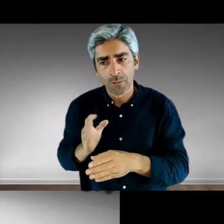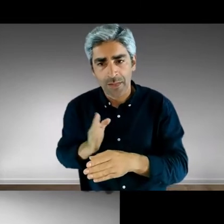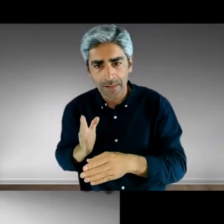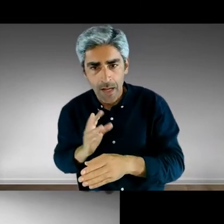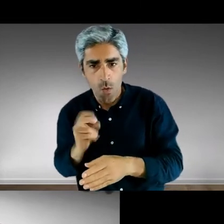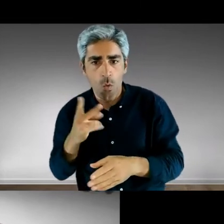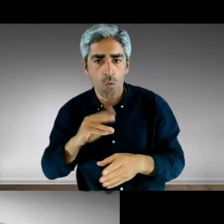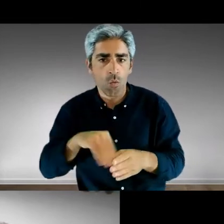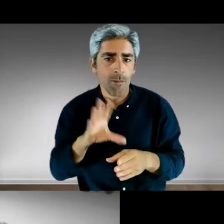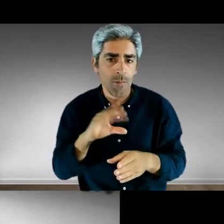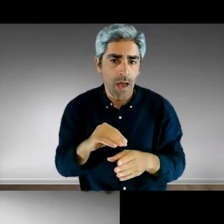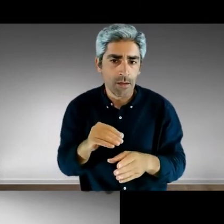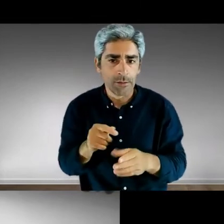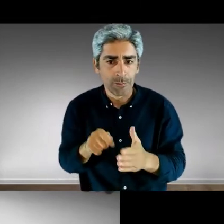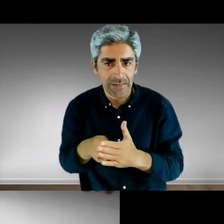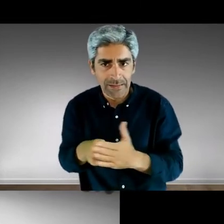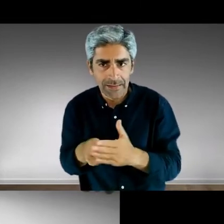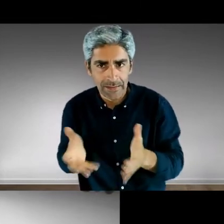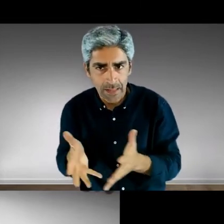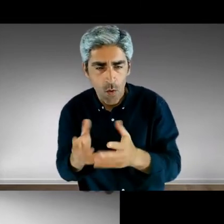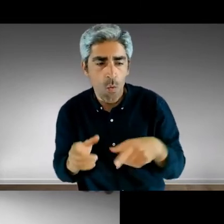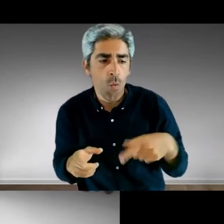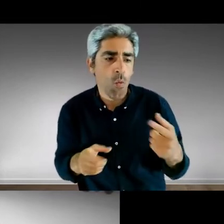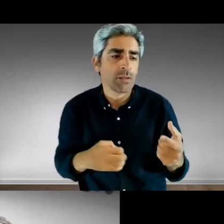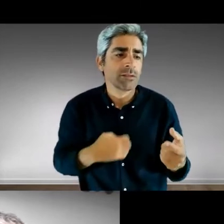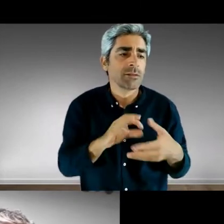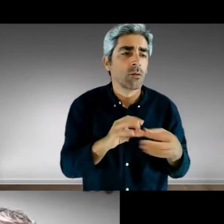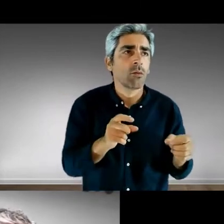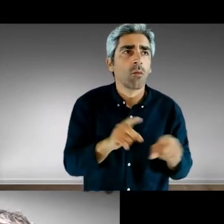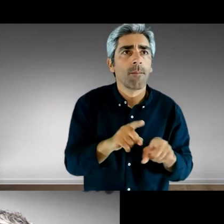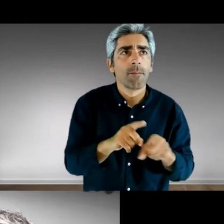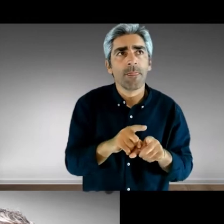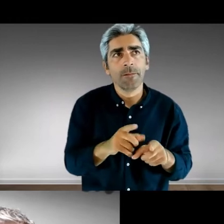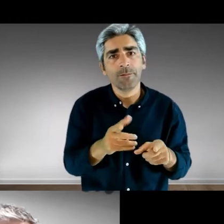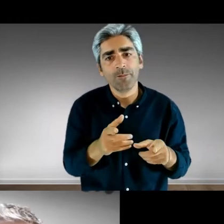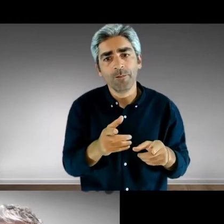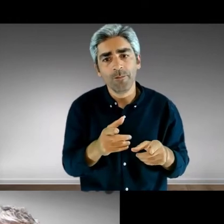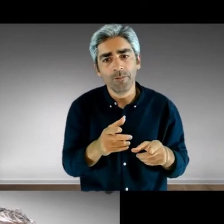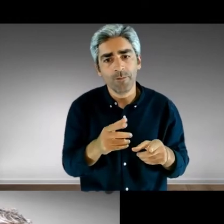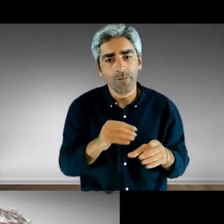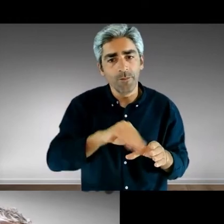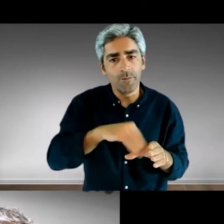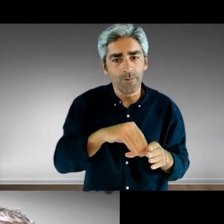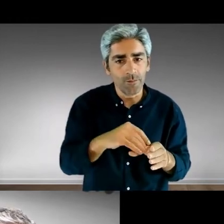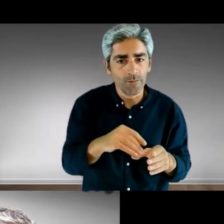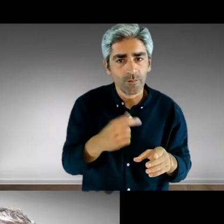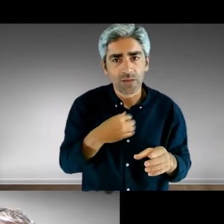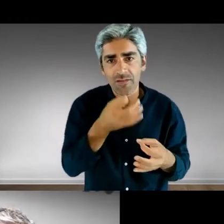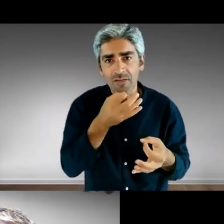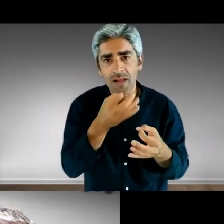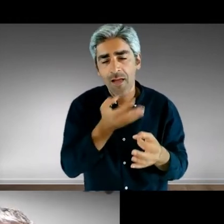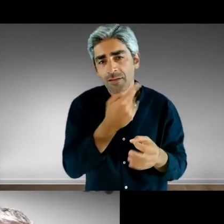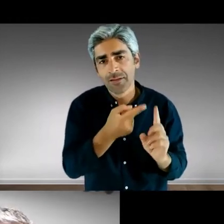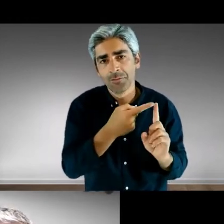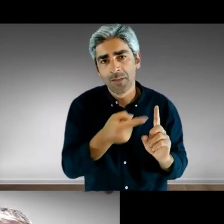muito mais de pressionador, outro mais num sentido de, num contexto, e nós falávamos isso a semana passada